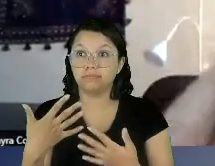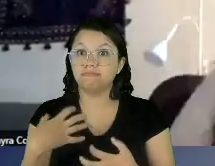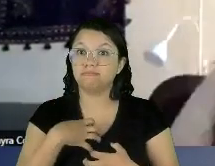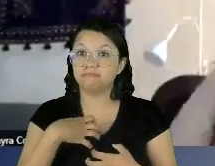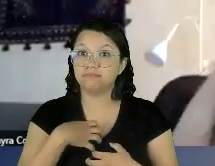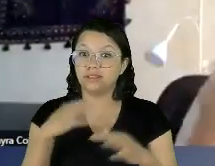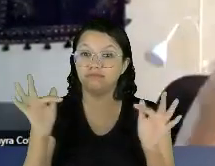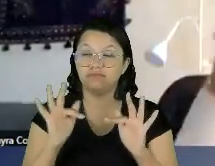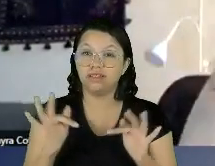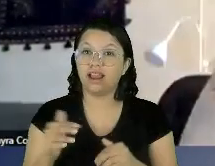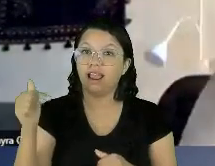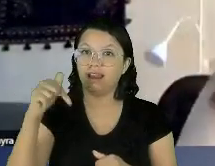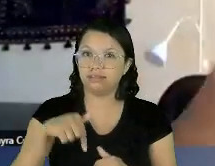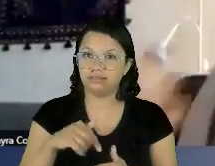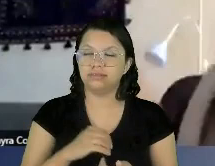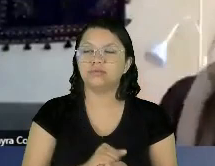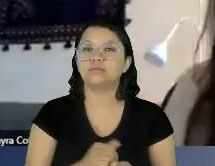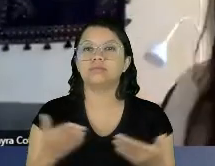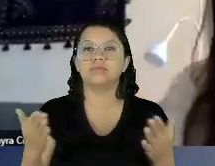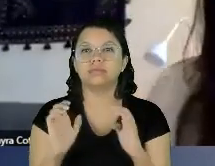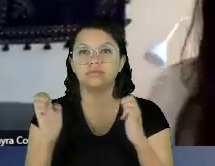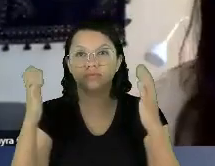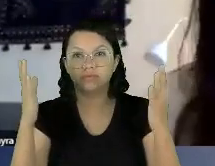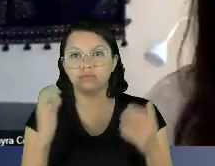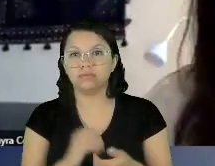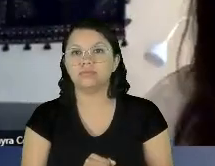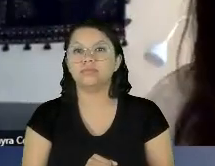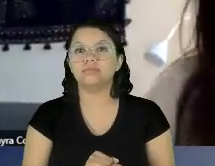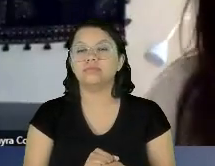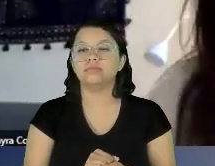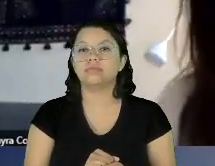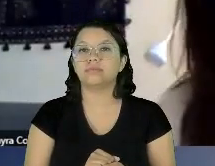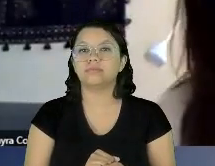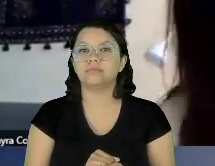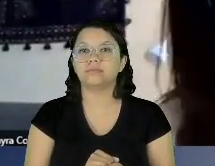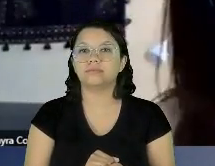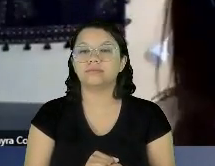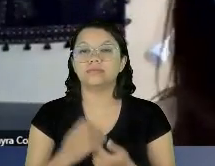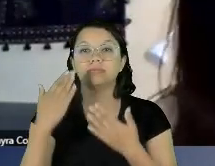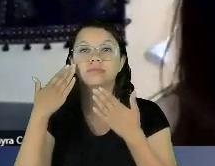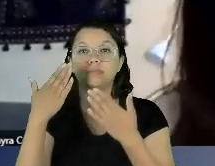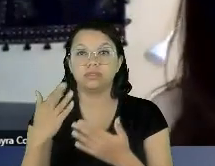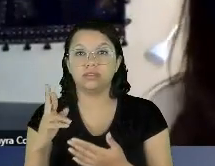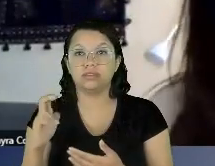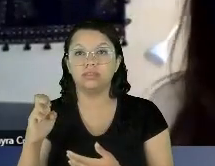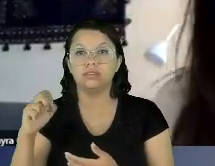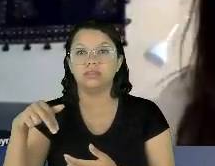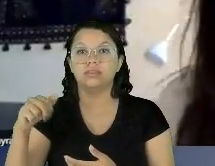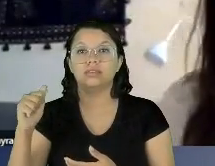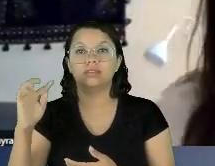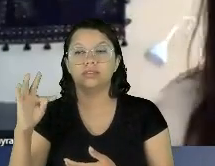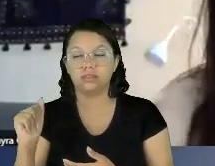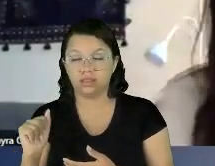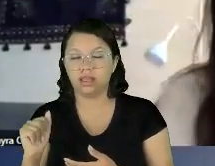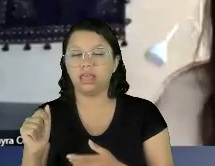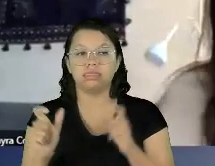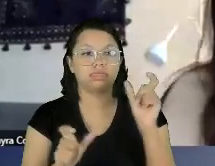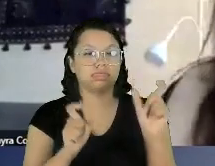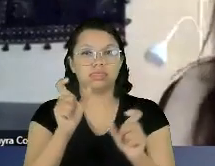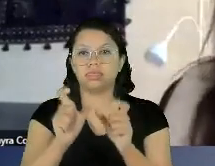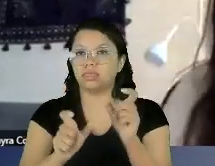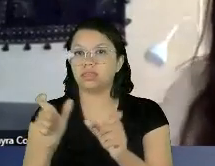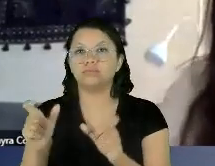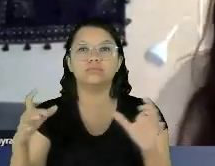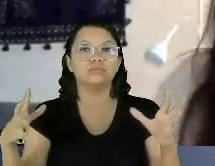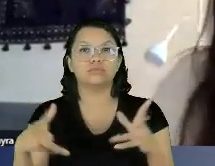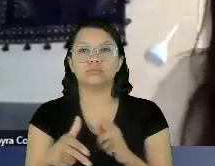Bom, muito obrigada. Estou muito feliz de estar aqui nesse evento. Muito obrigada, Renata,